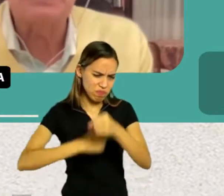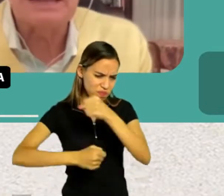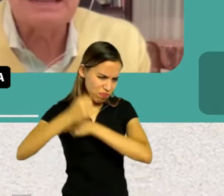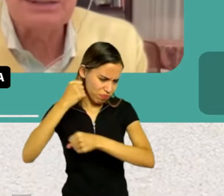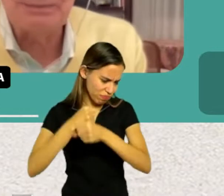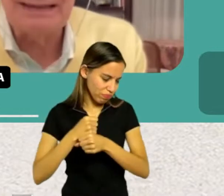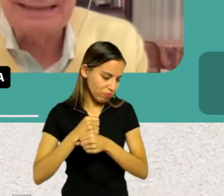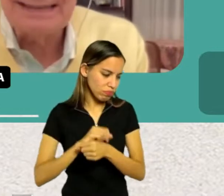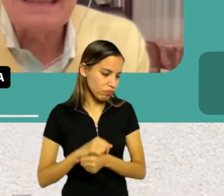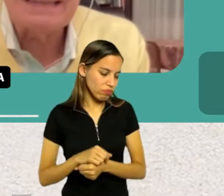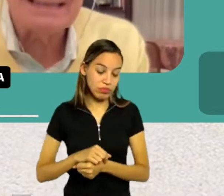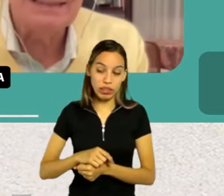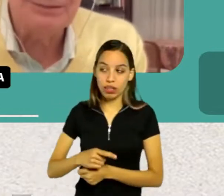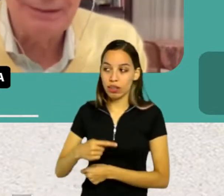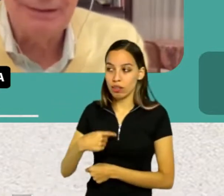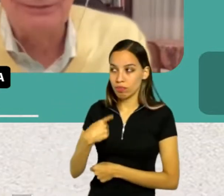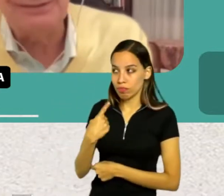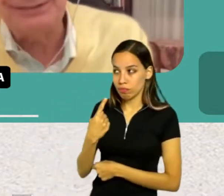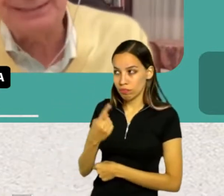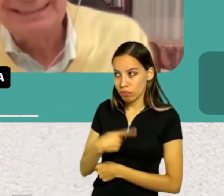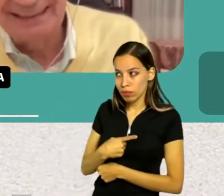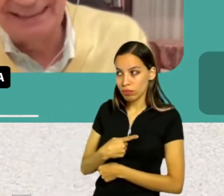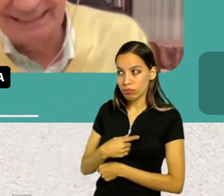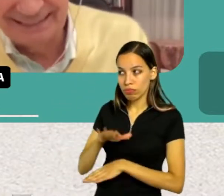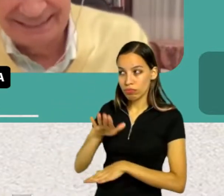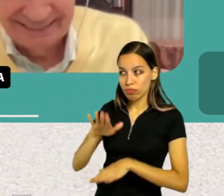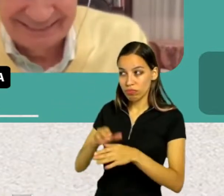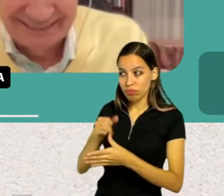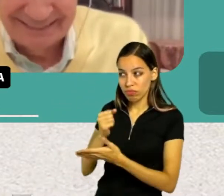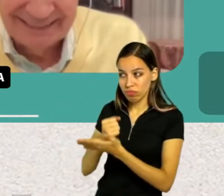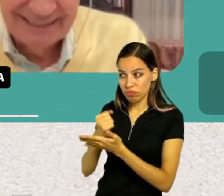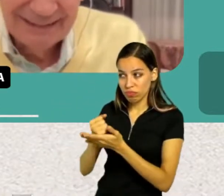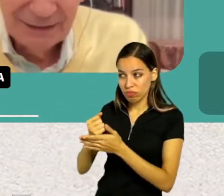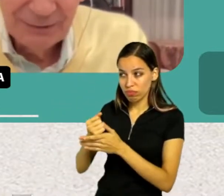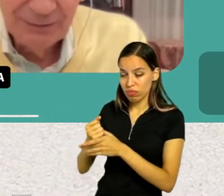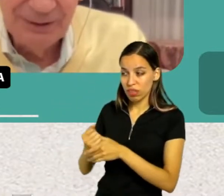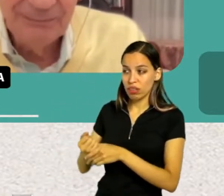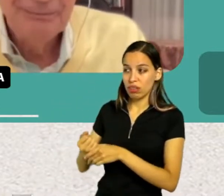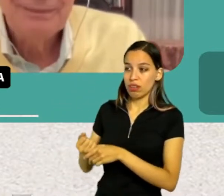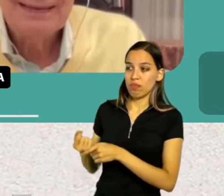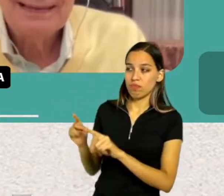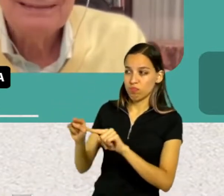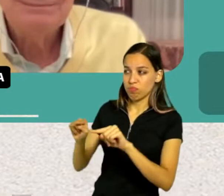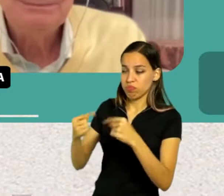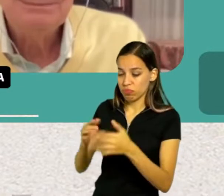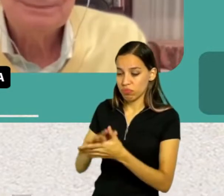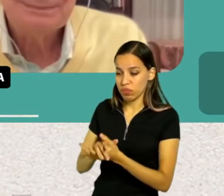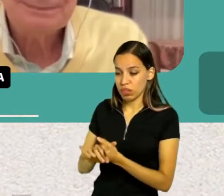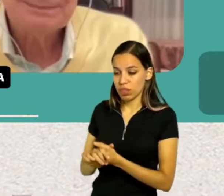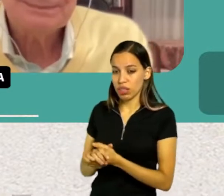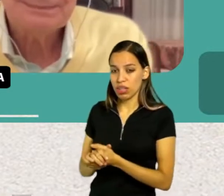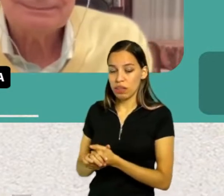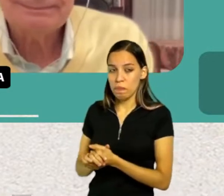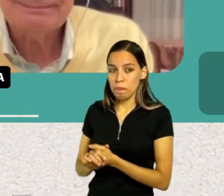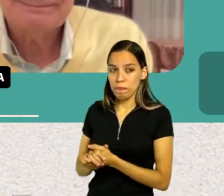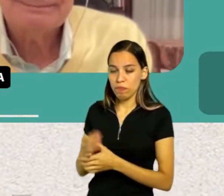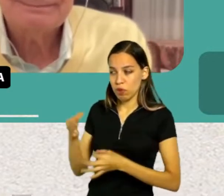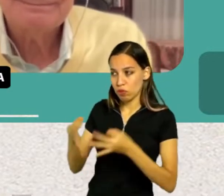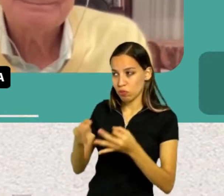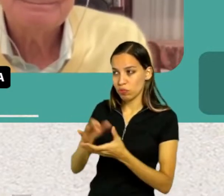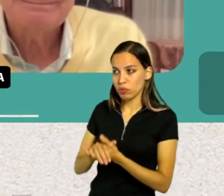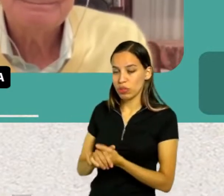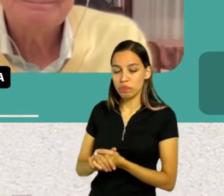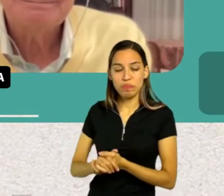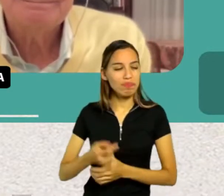ser processados pela Inquisição. Né? Inquisição, exatamente. E o mais impressionante é que esse vídeo, eu vi ele outro